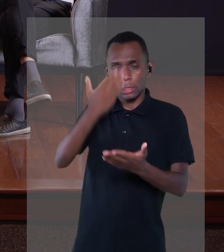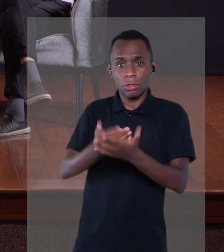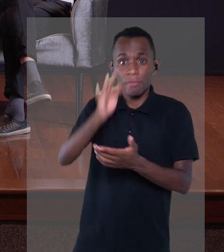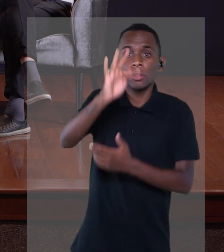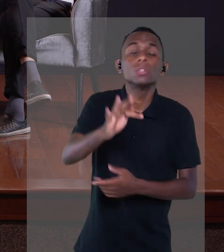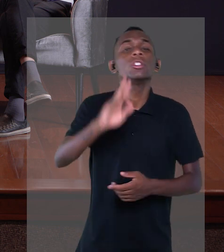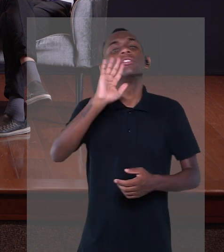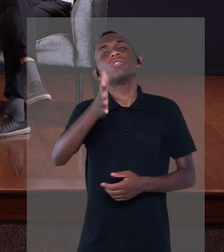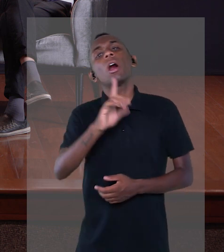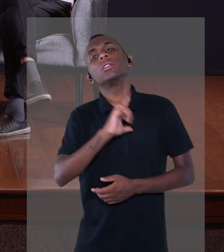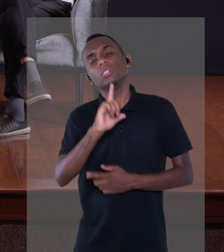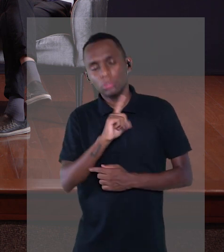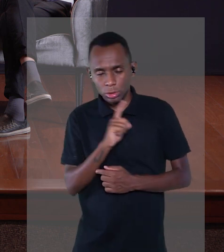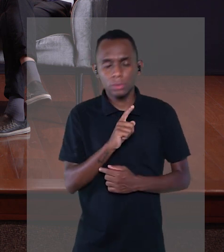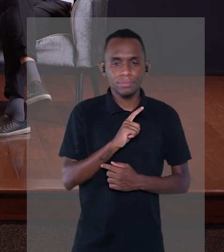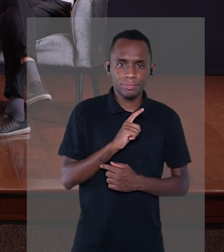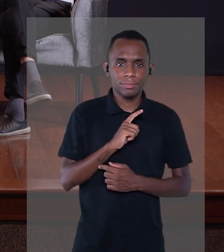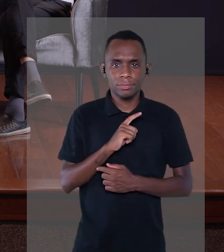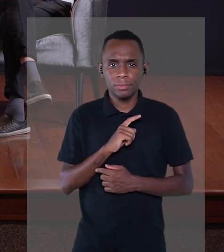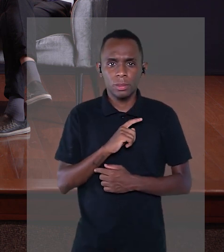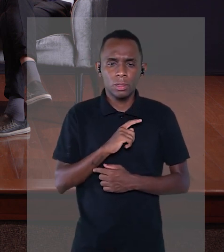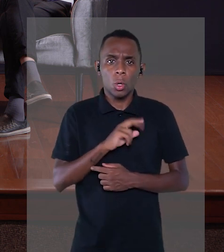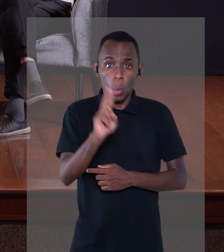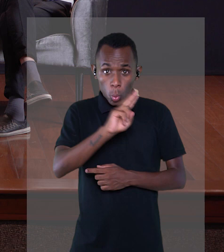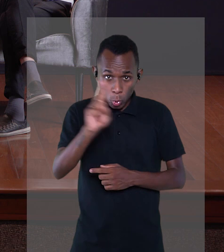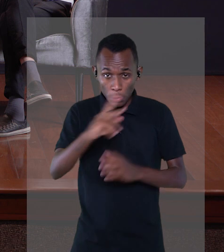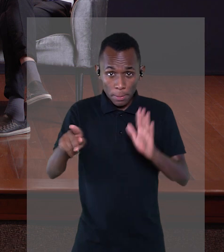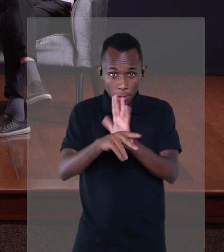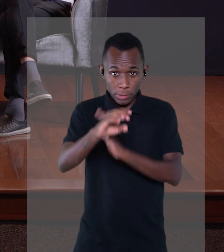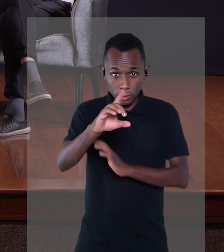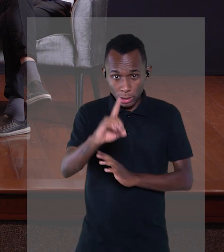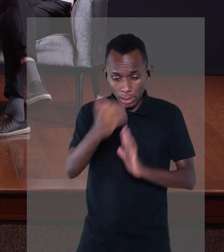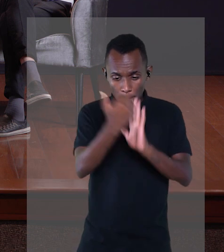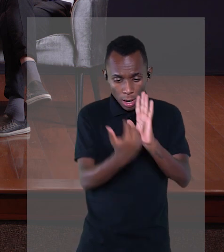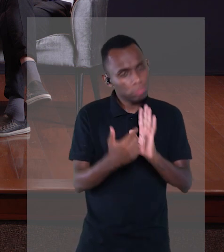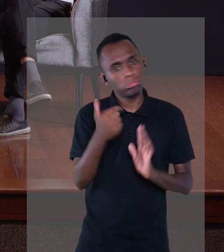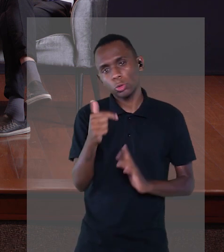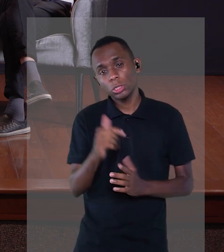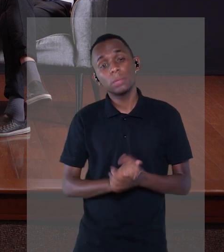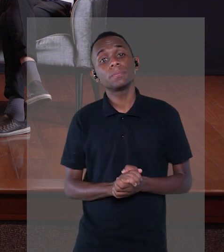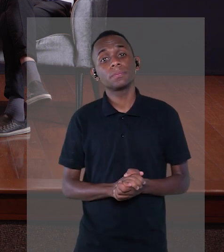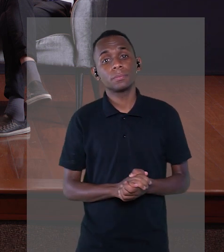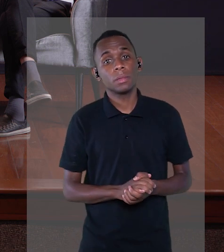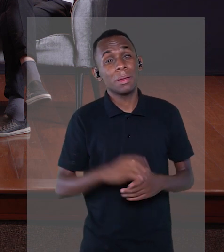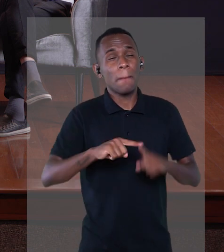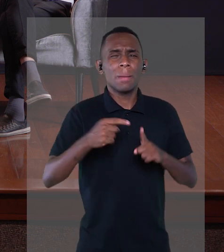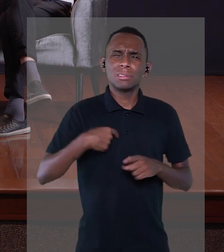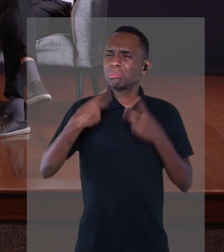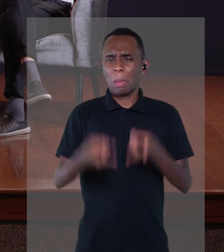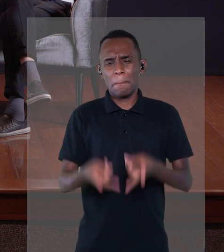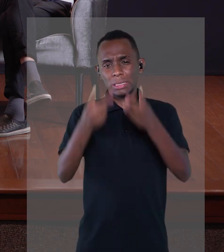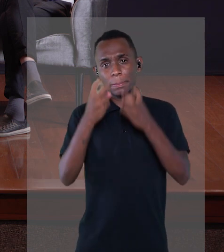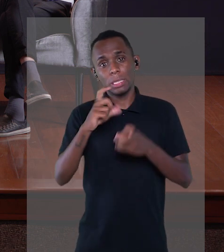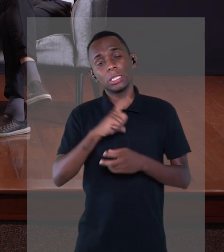ainda sido escolhida, eu acho, nome do álbum, como nome do álbum. E assim, eu não me toquei